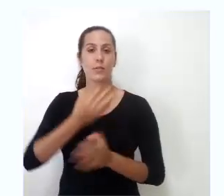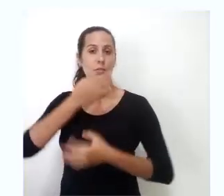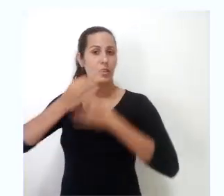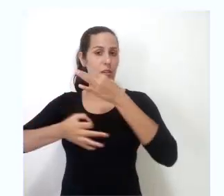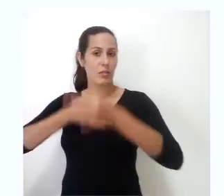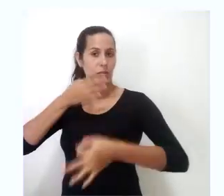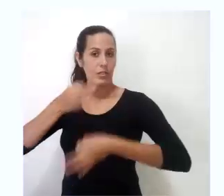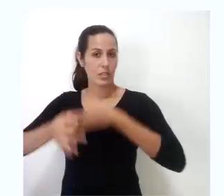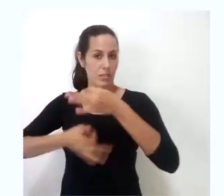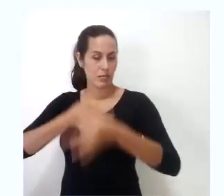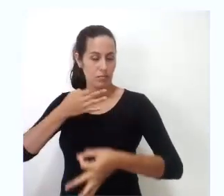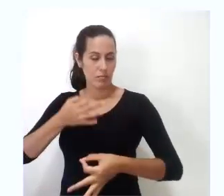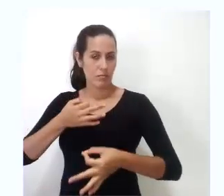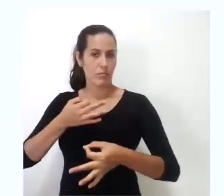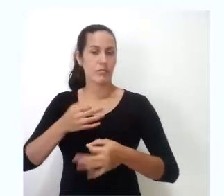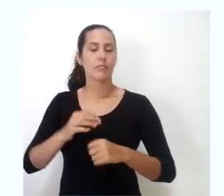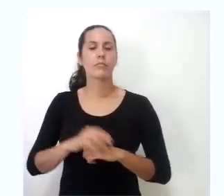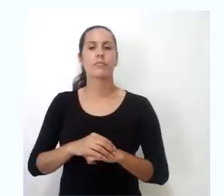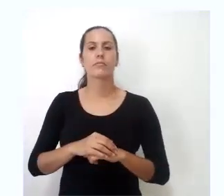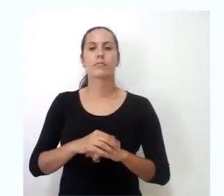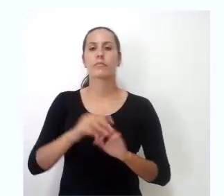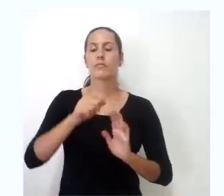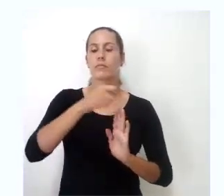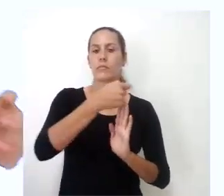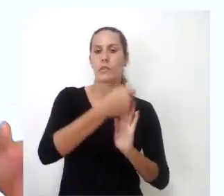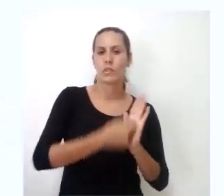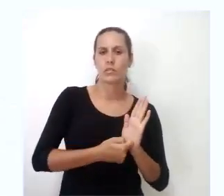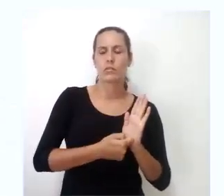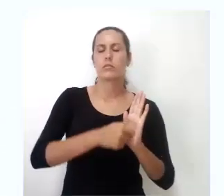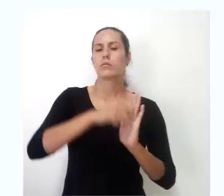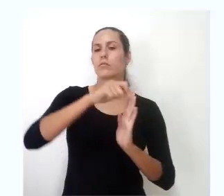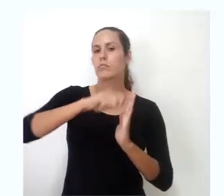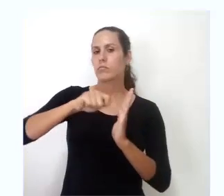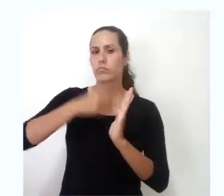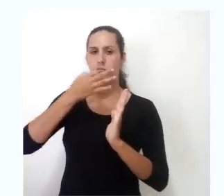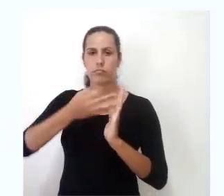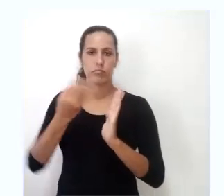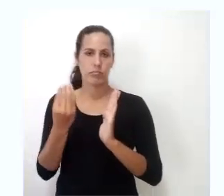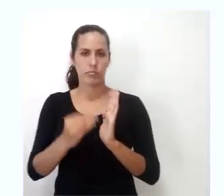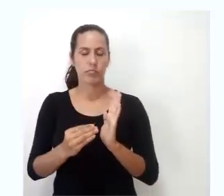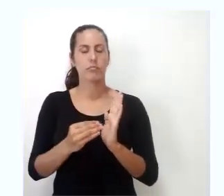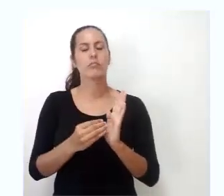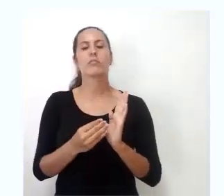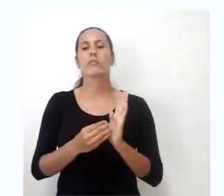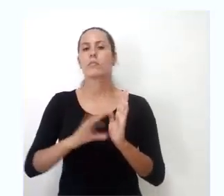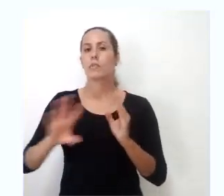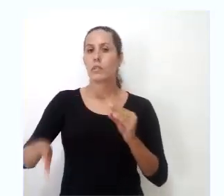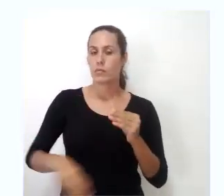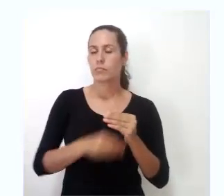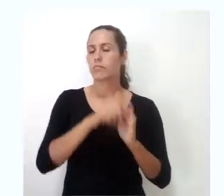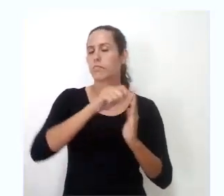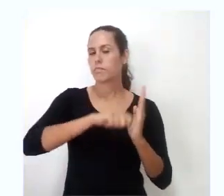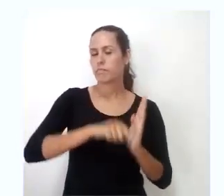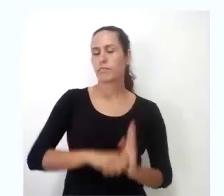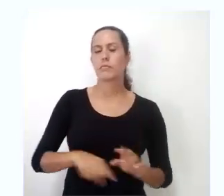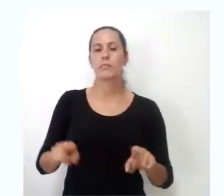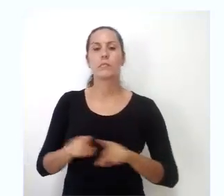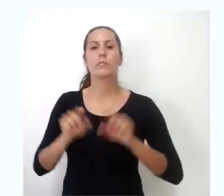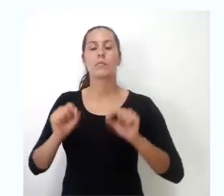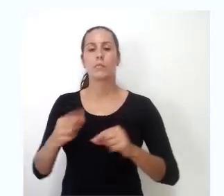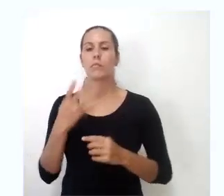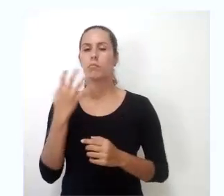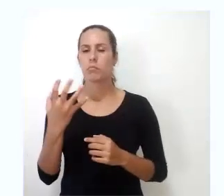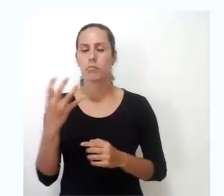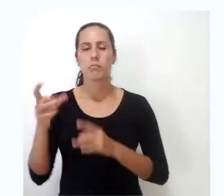texto dissertativo argumentativo, o texto que você vai expor e vai argumentar, fundamentado. Nós temos a